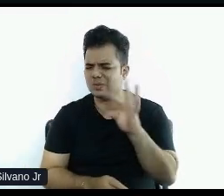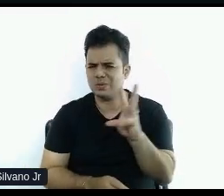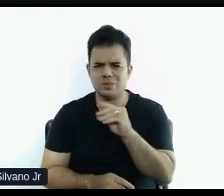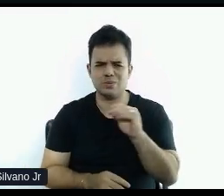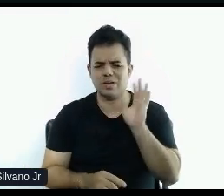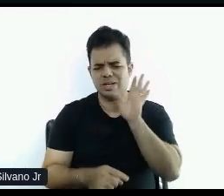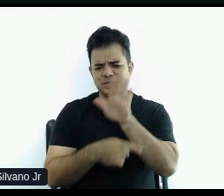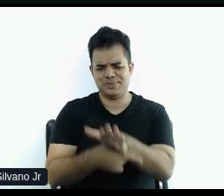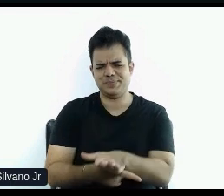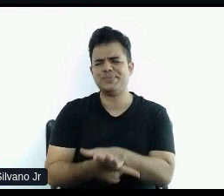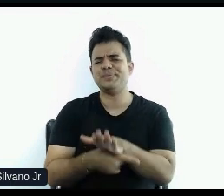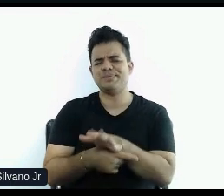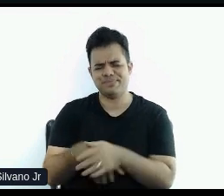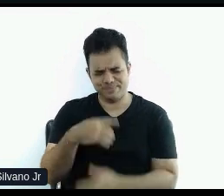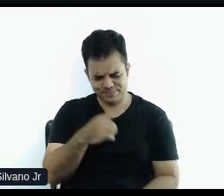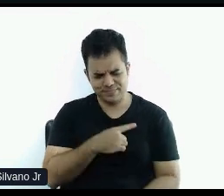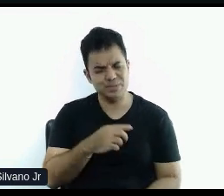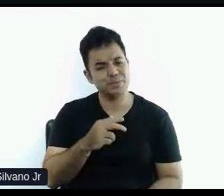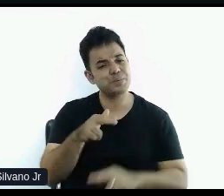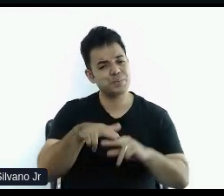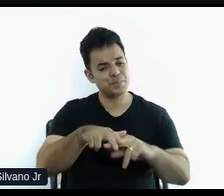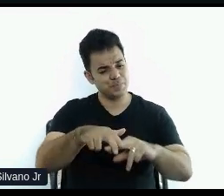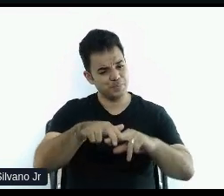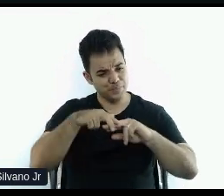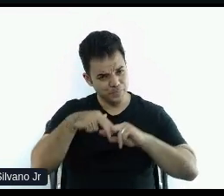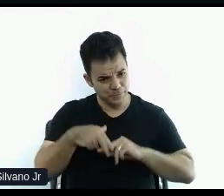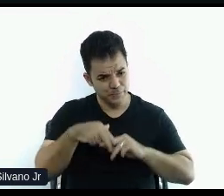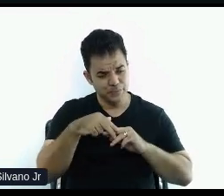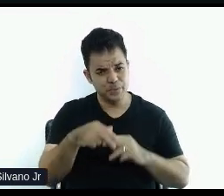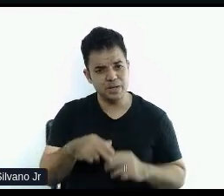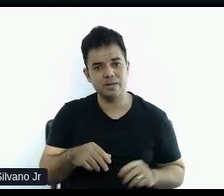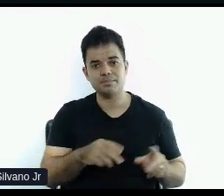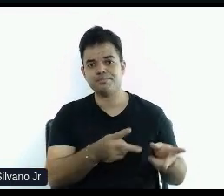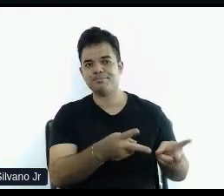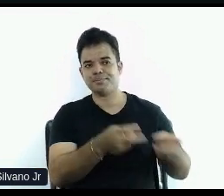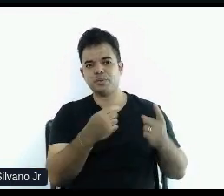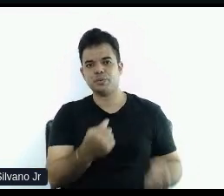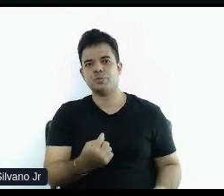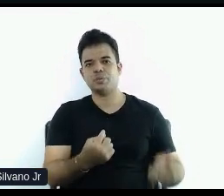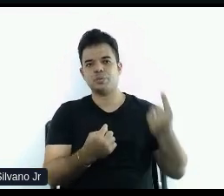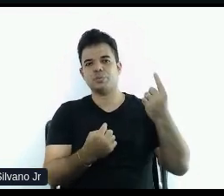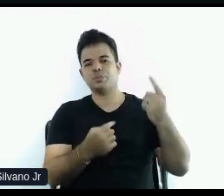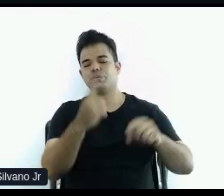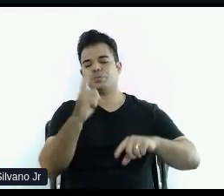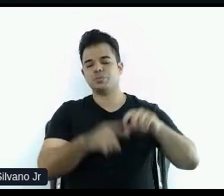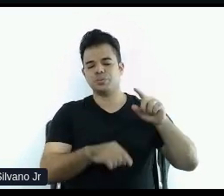isso que a gente olha para um produto que já existe e a gente